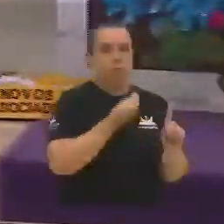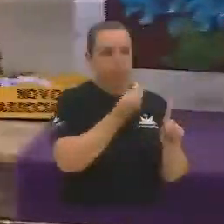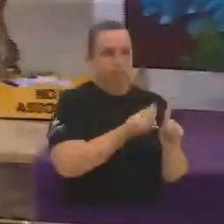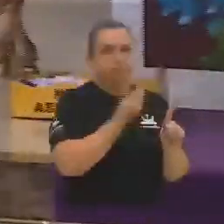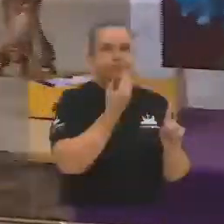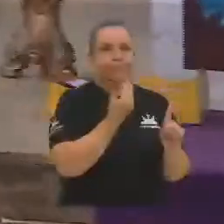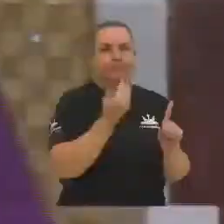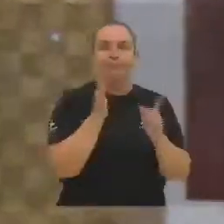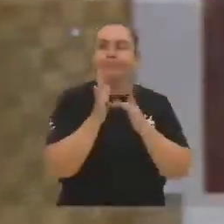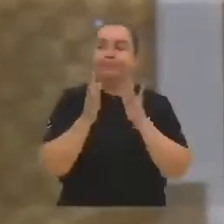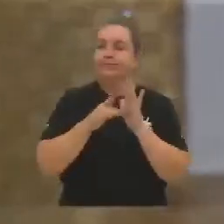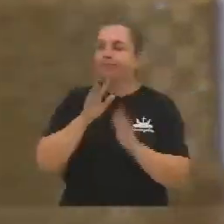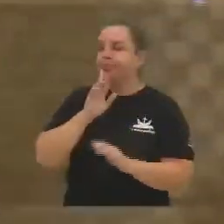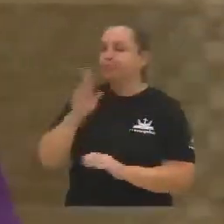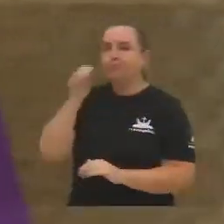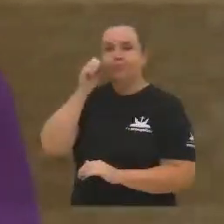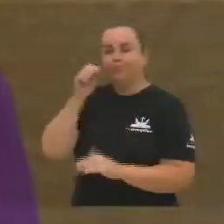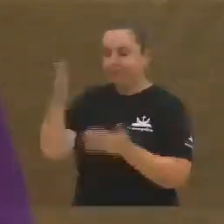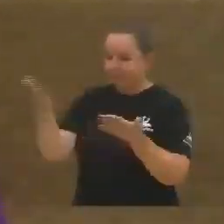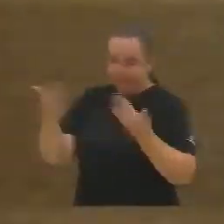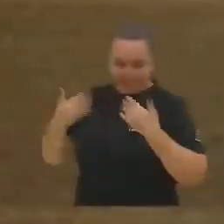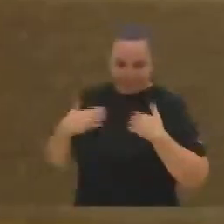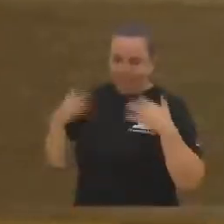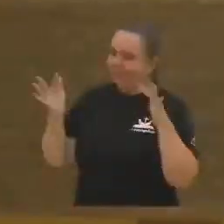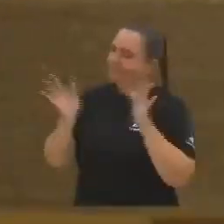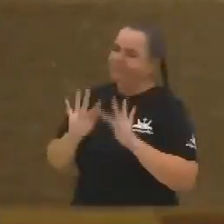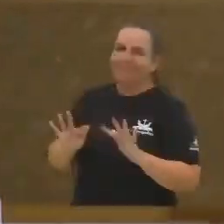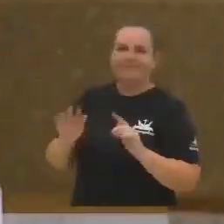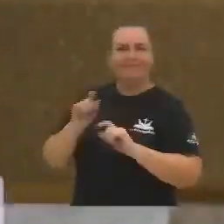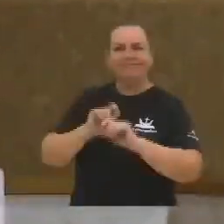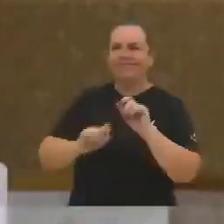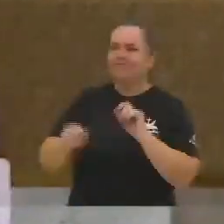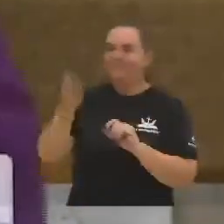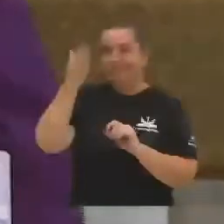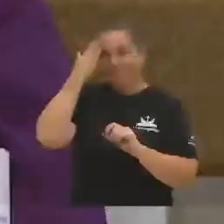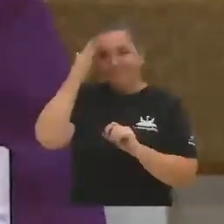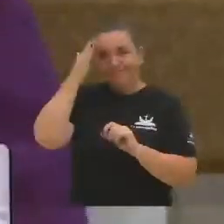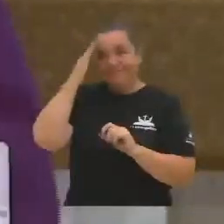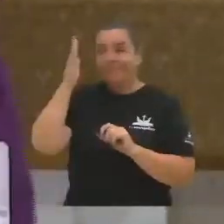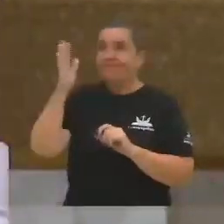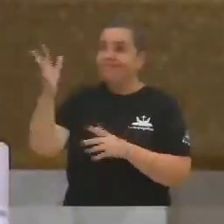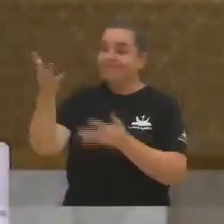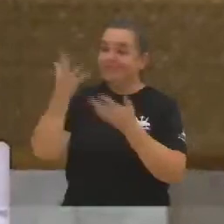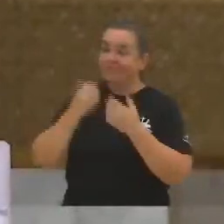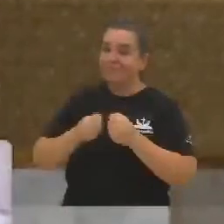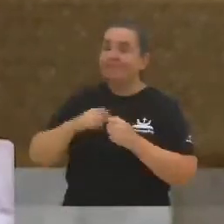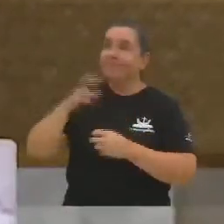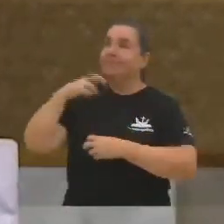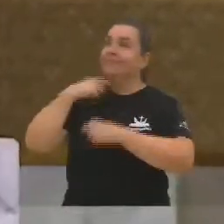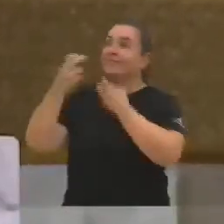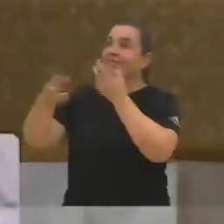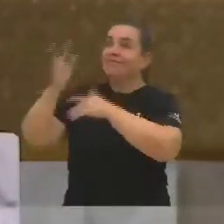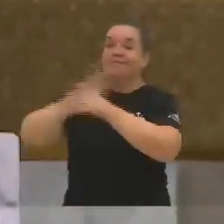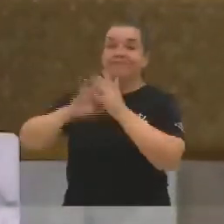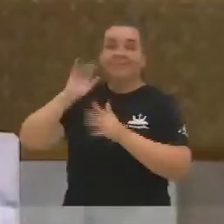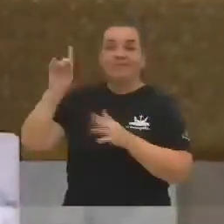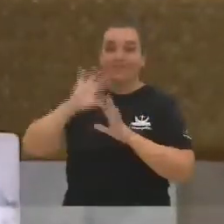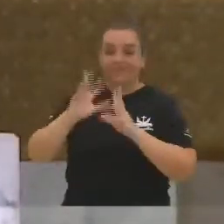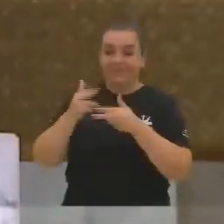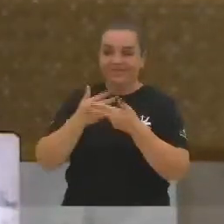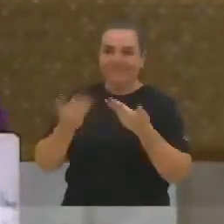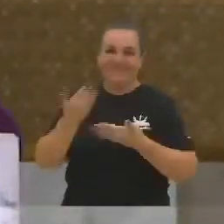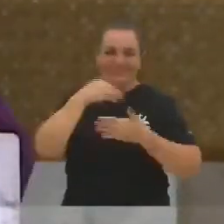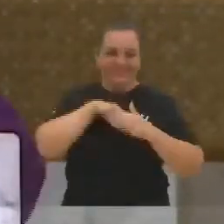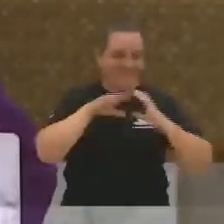alimentou. Jesus responde: ó mulher, pra mim é feliz quem soube ouvir a voz de Deus e